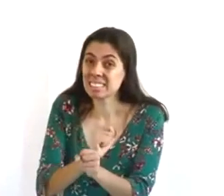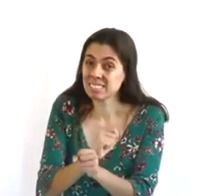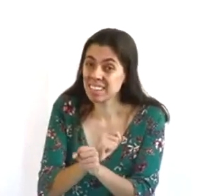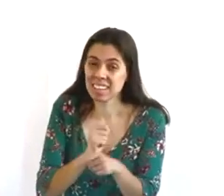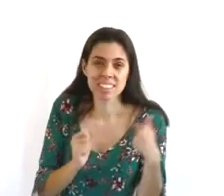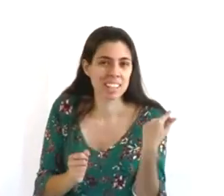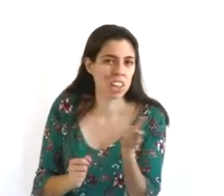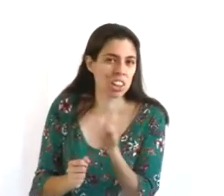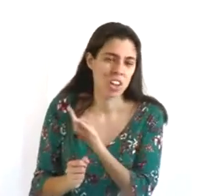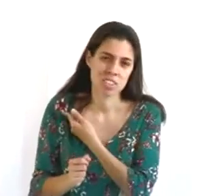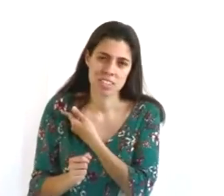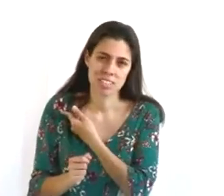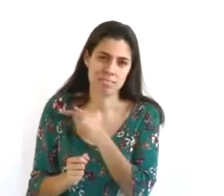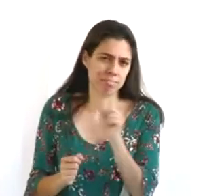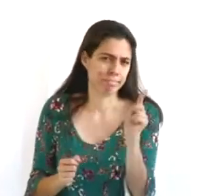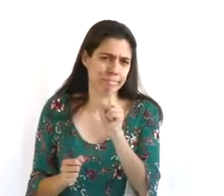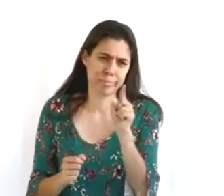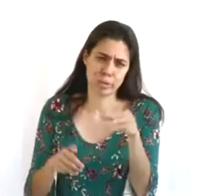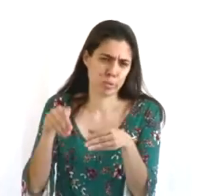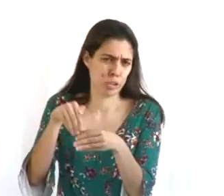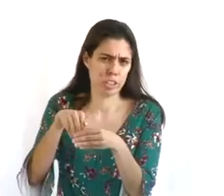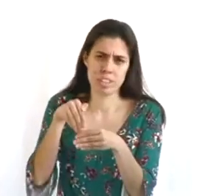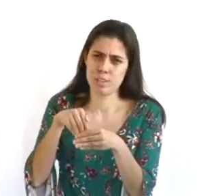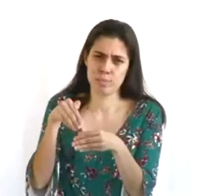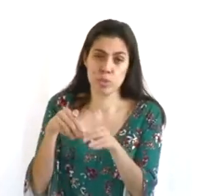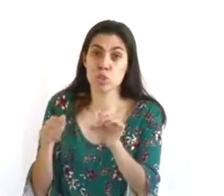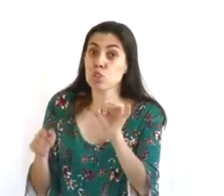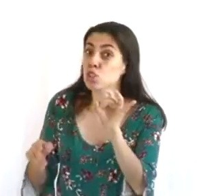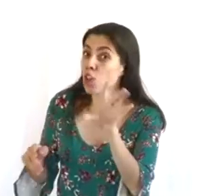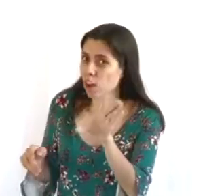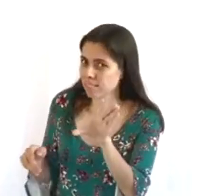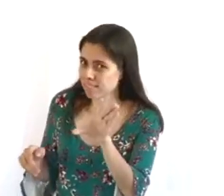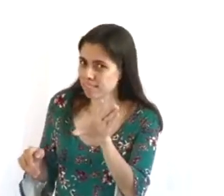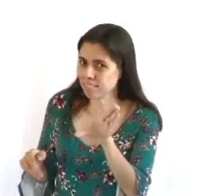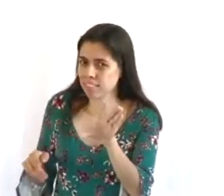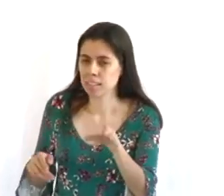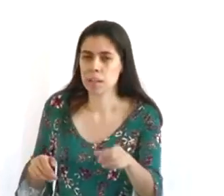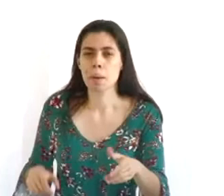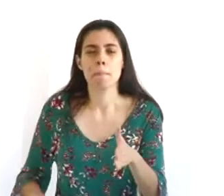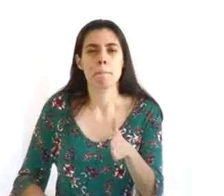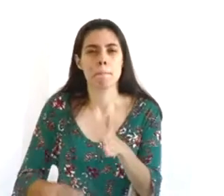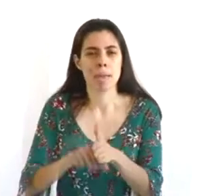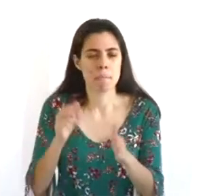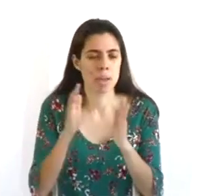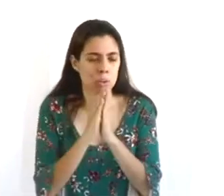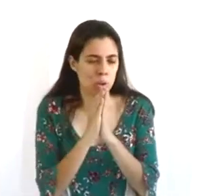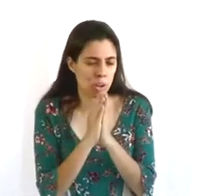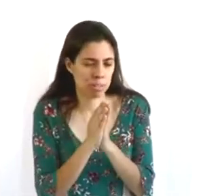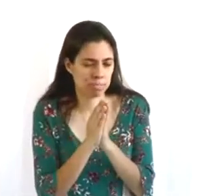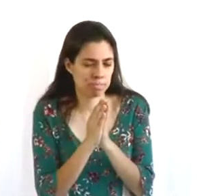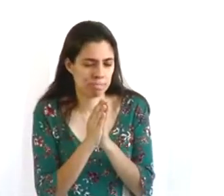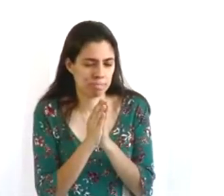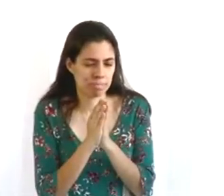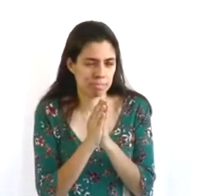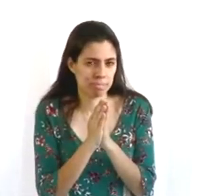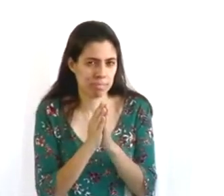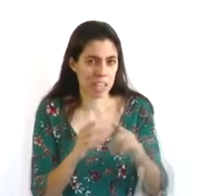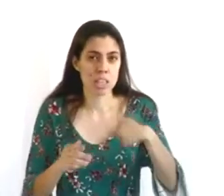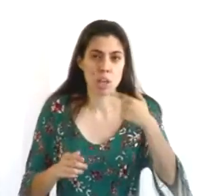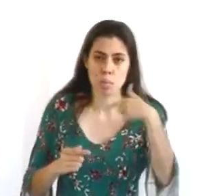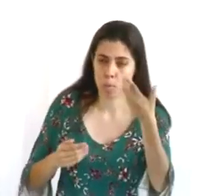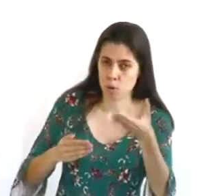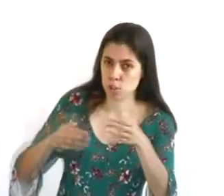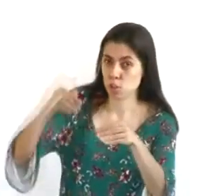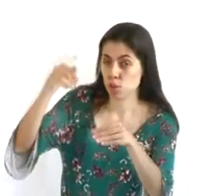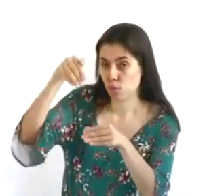frustrar. Os seus olhos precisam ser depositados em Deus. Nós devemos orar, assim que esse pleito